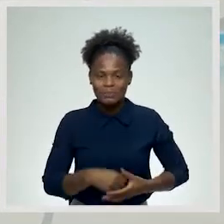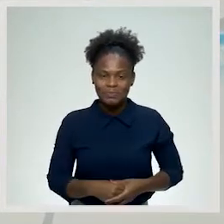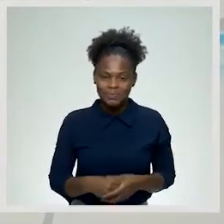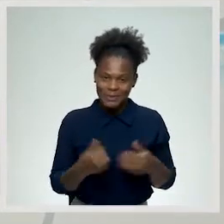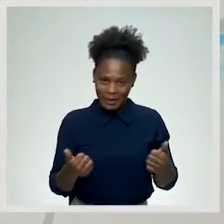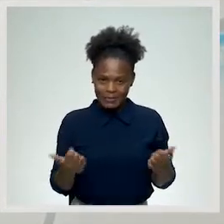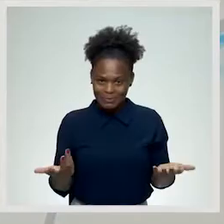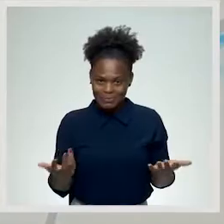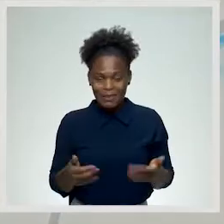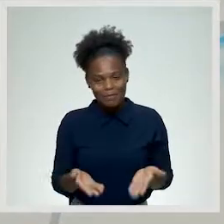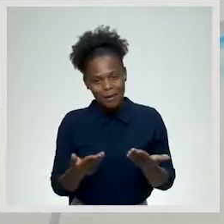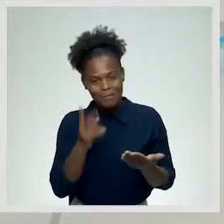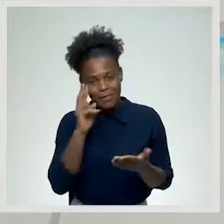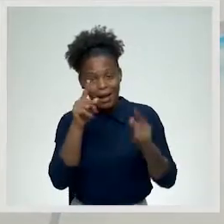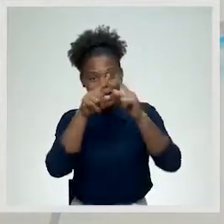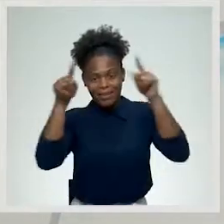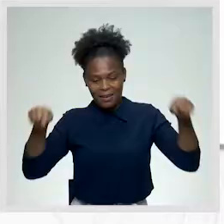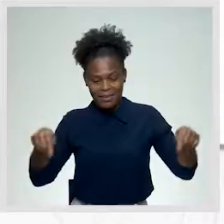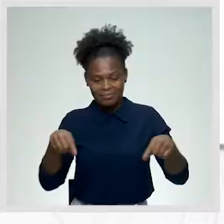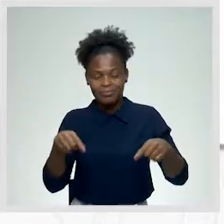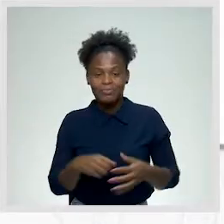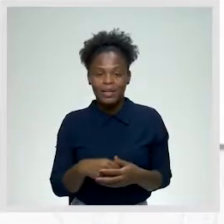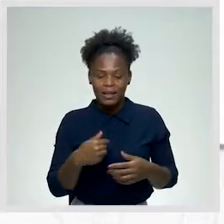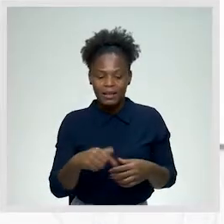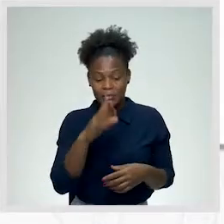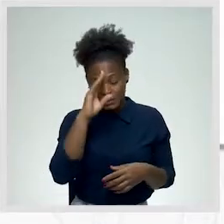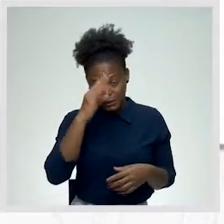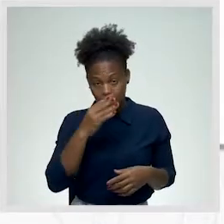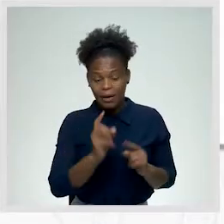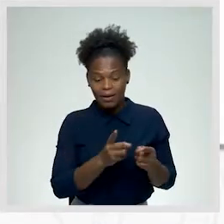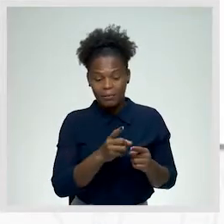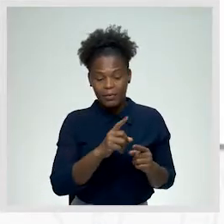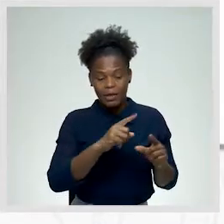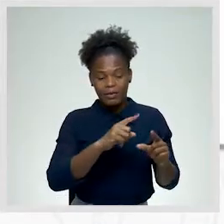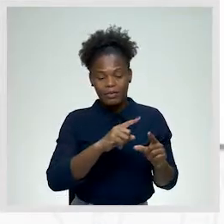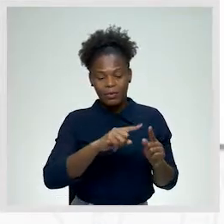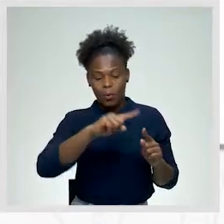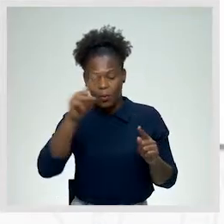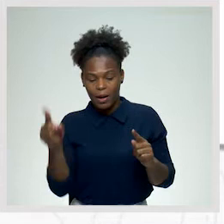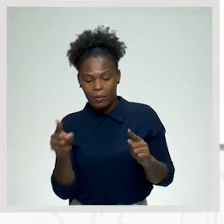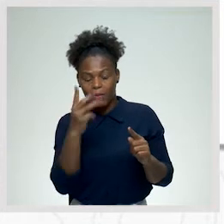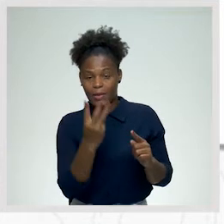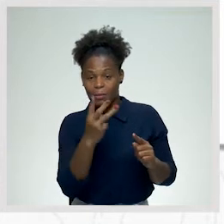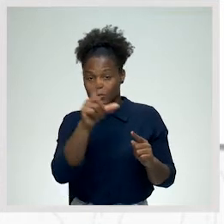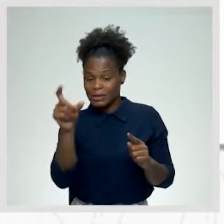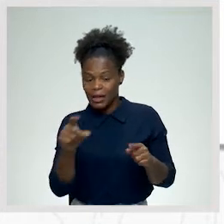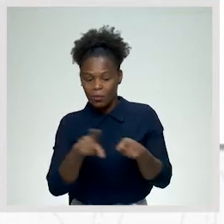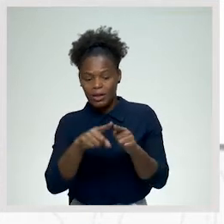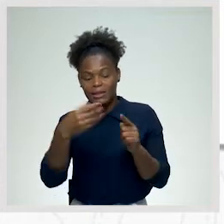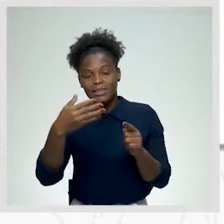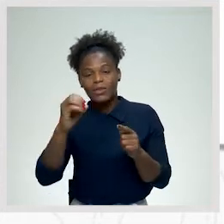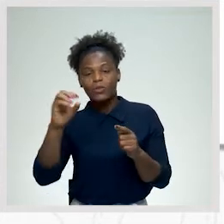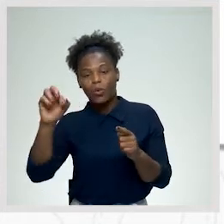certo? Então vamos para a tela, temos, sabendo que o arco WC é igual a 108